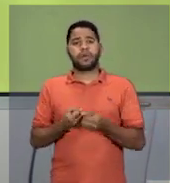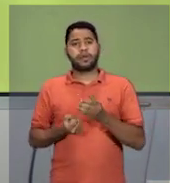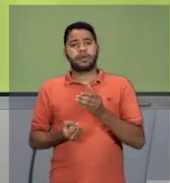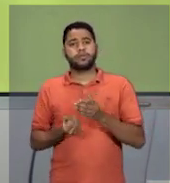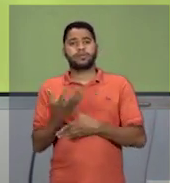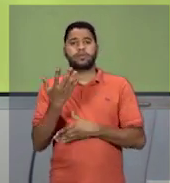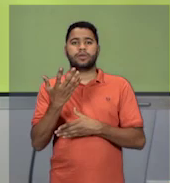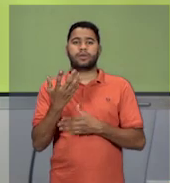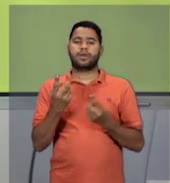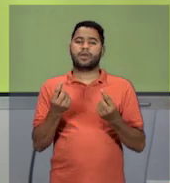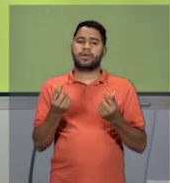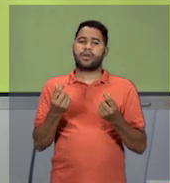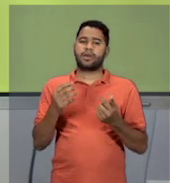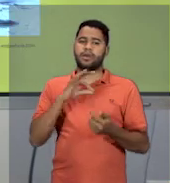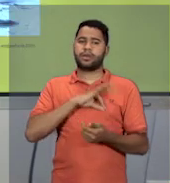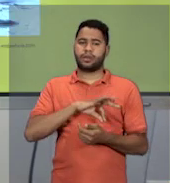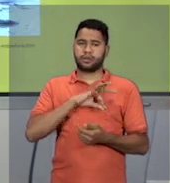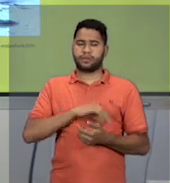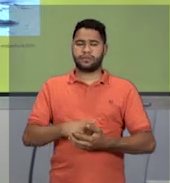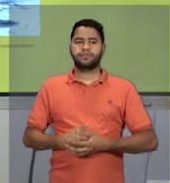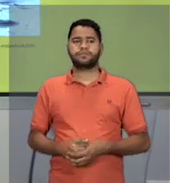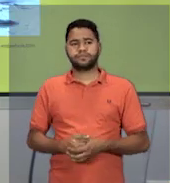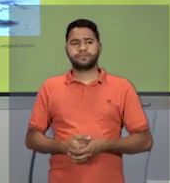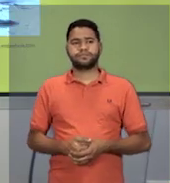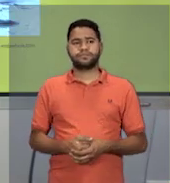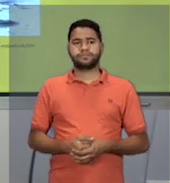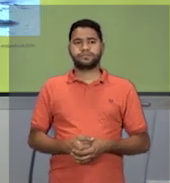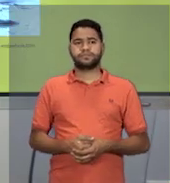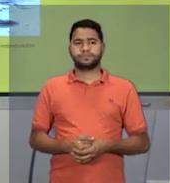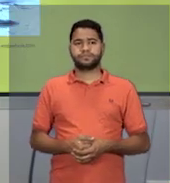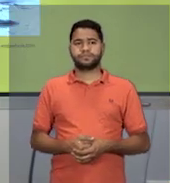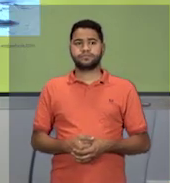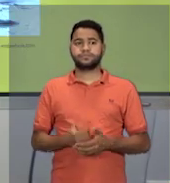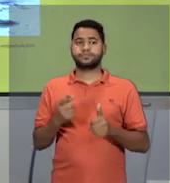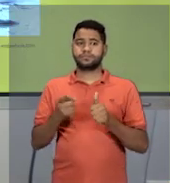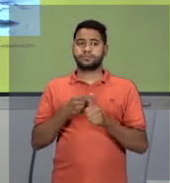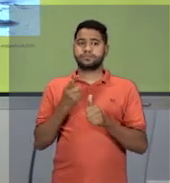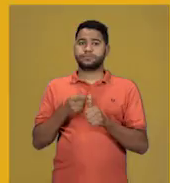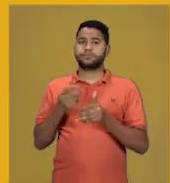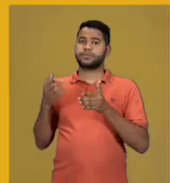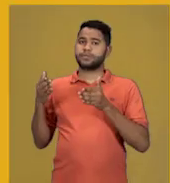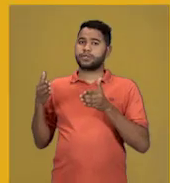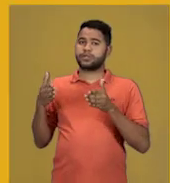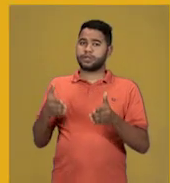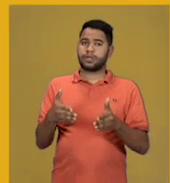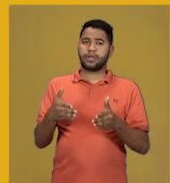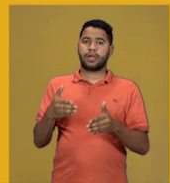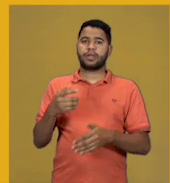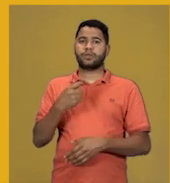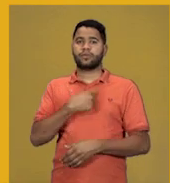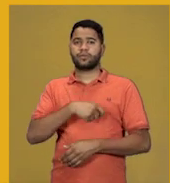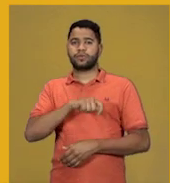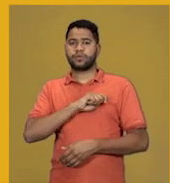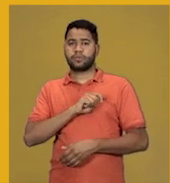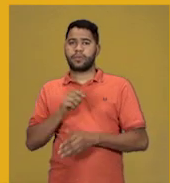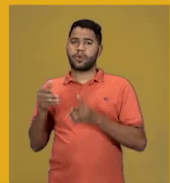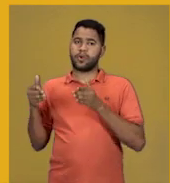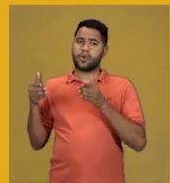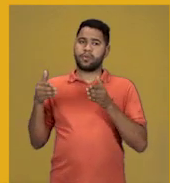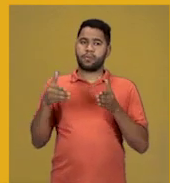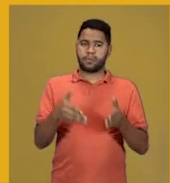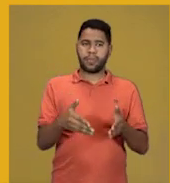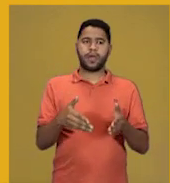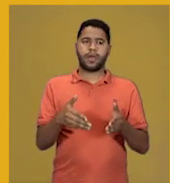renda. Então vamos lá para a aula de hoje. Primeira chegada dos espanhóis à América. Eu trouxe aqui uma